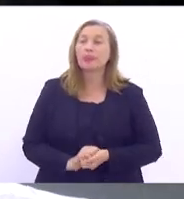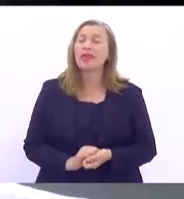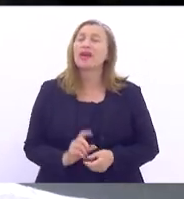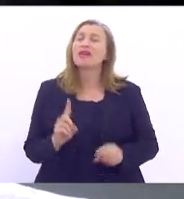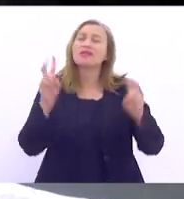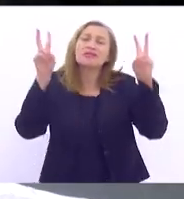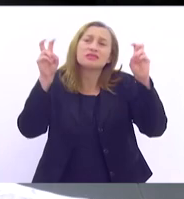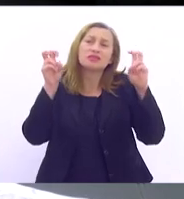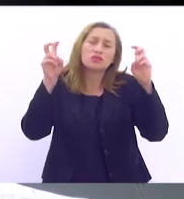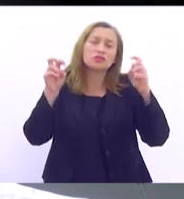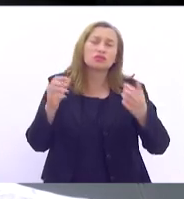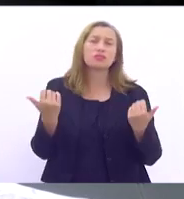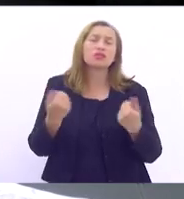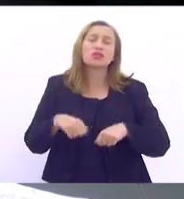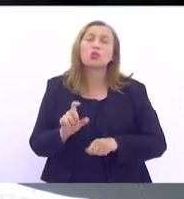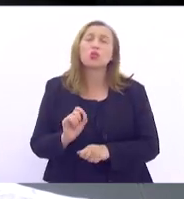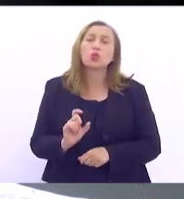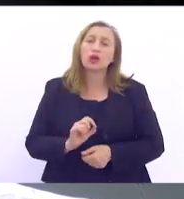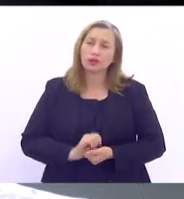questão específica,